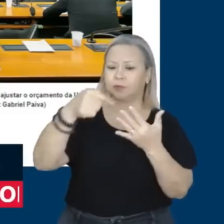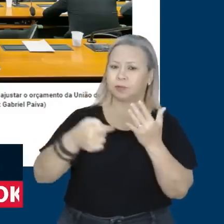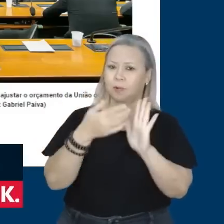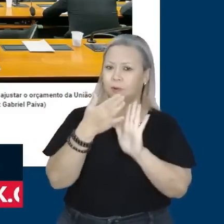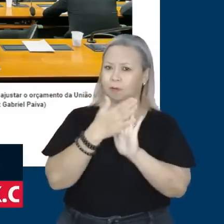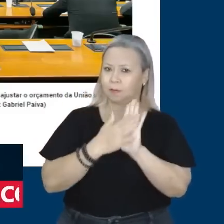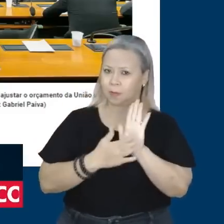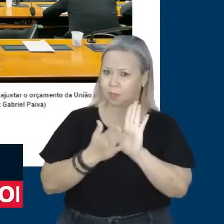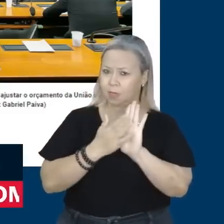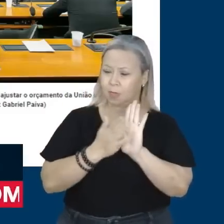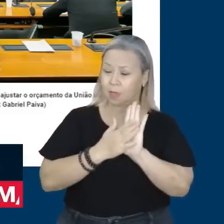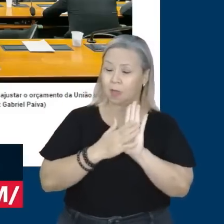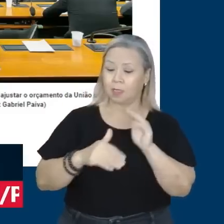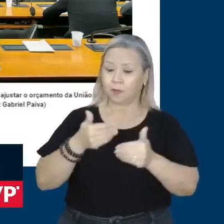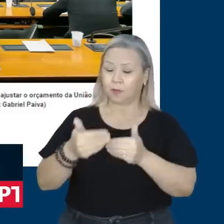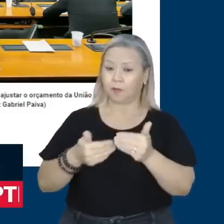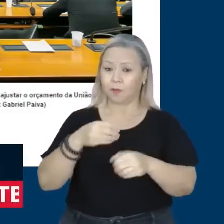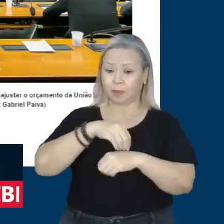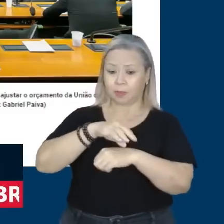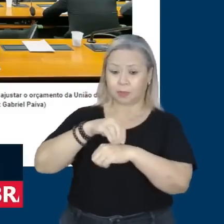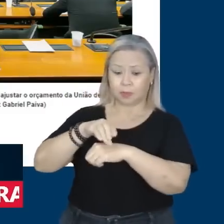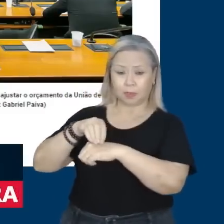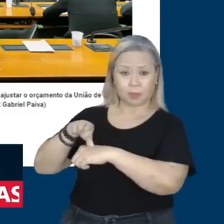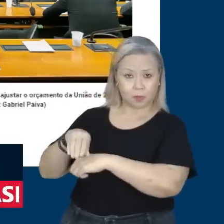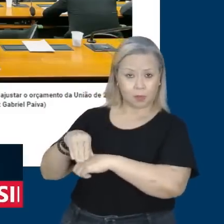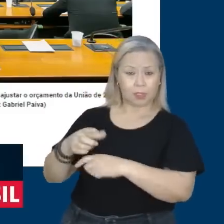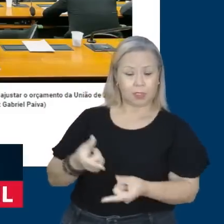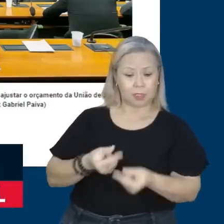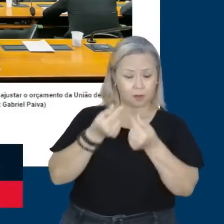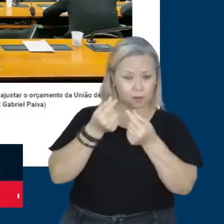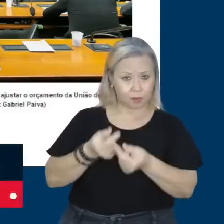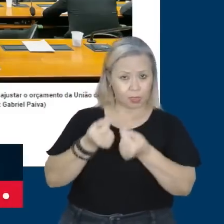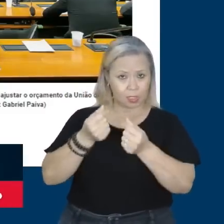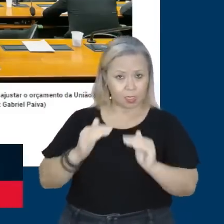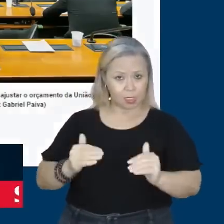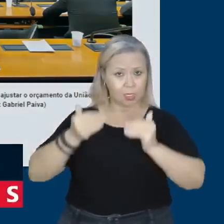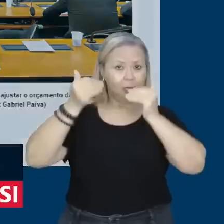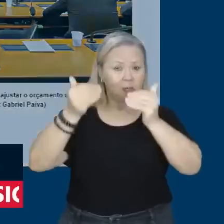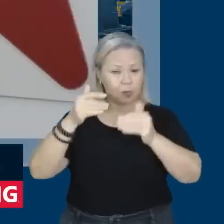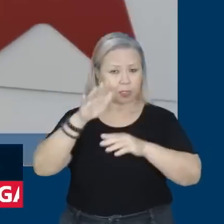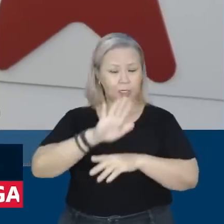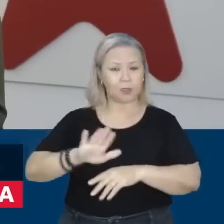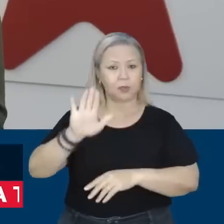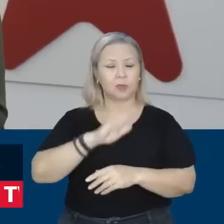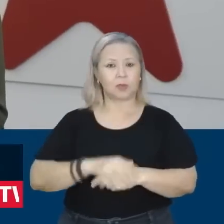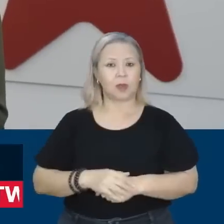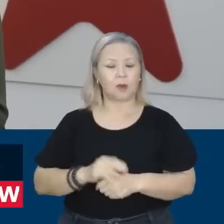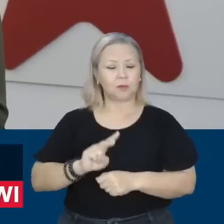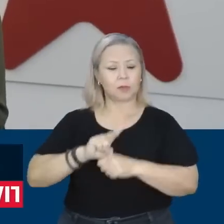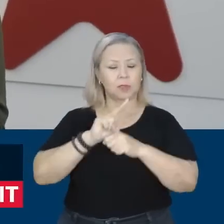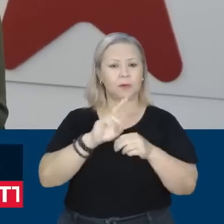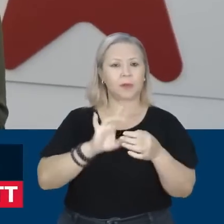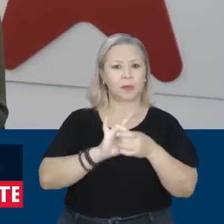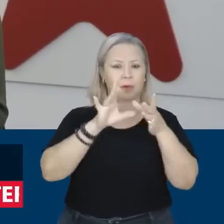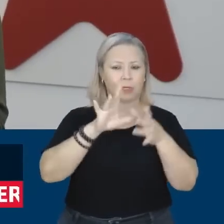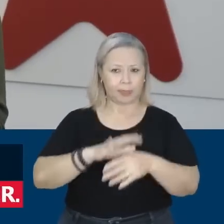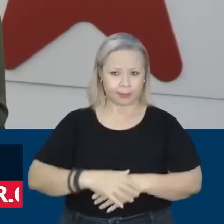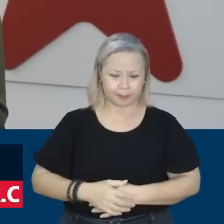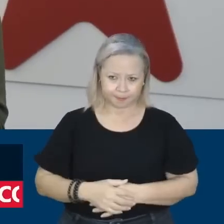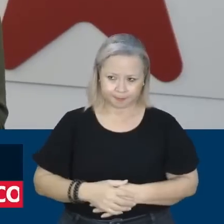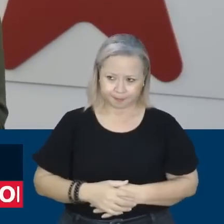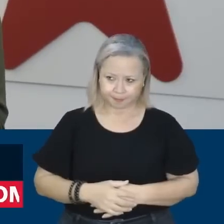desenvolvimento, distribuição de renda, soberania nacional e recomposição aí também da defesa da democracia.